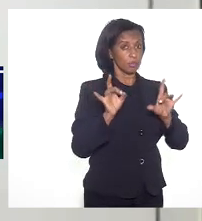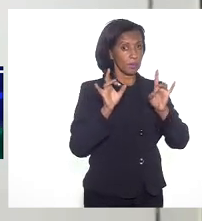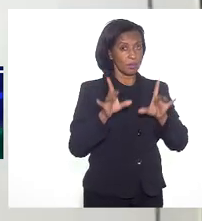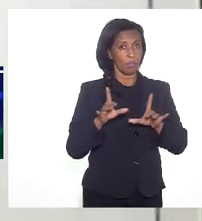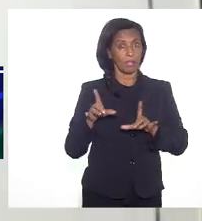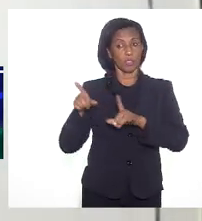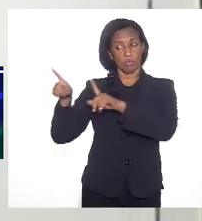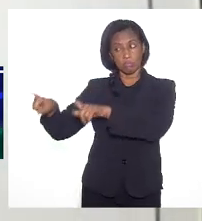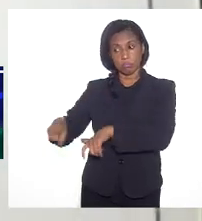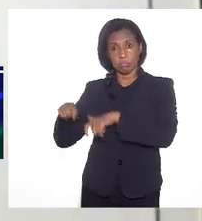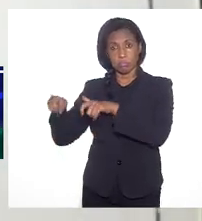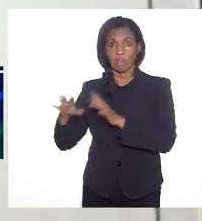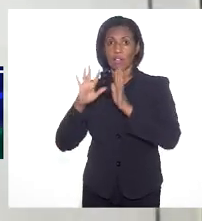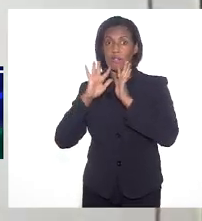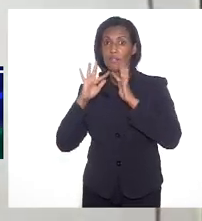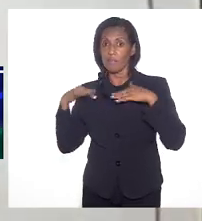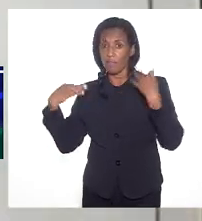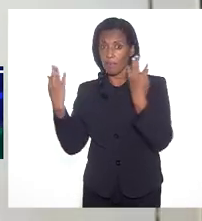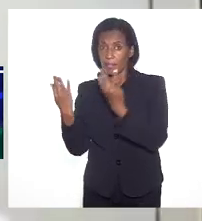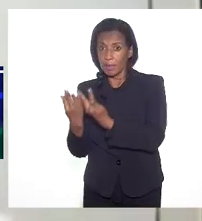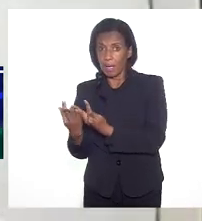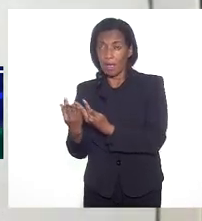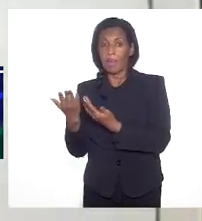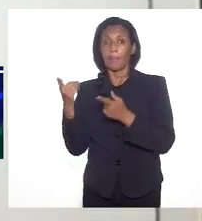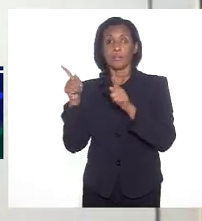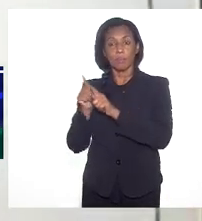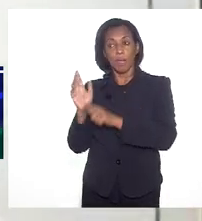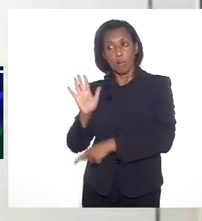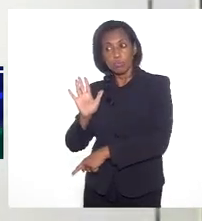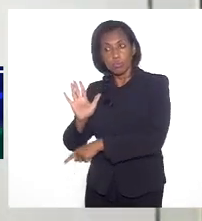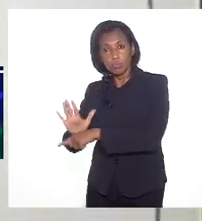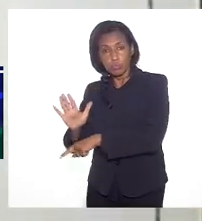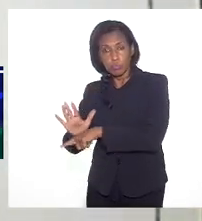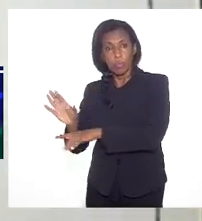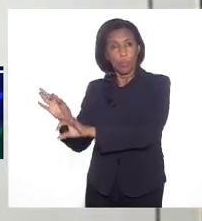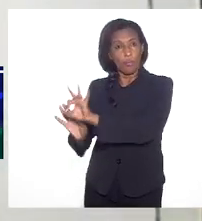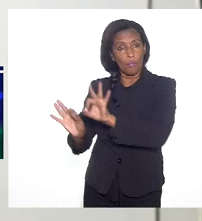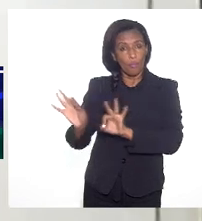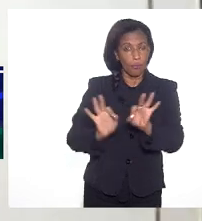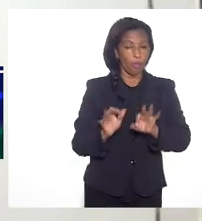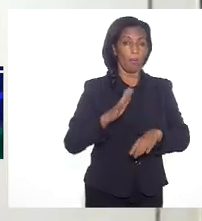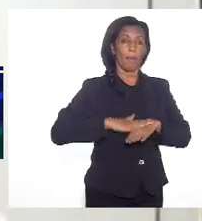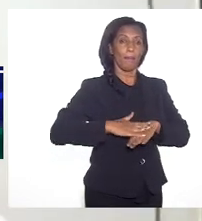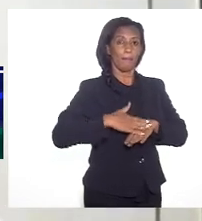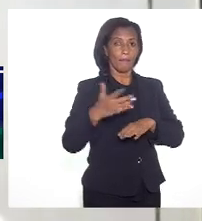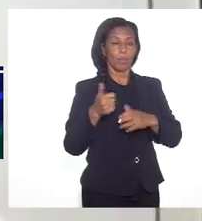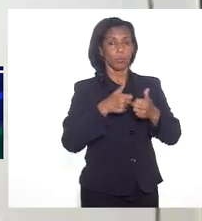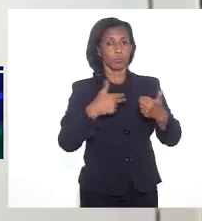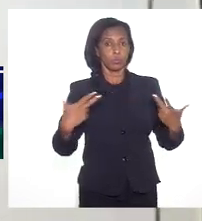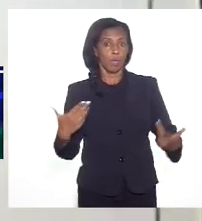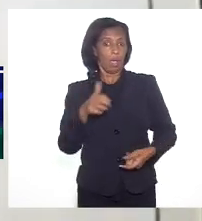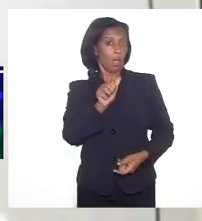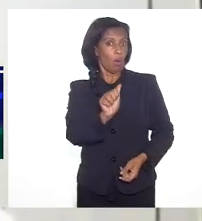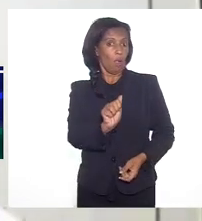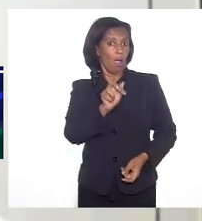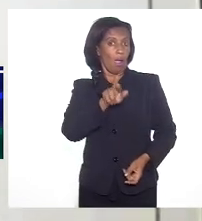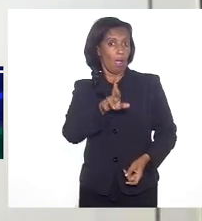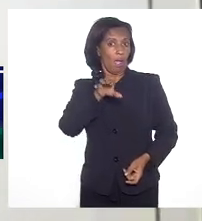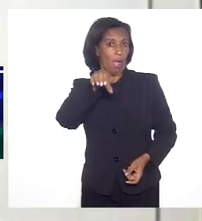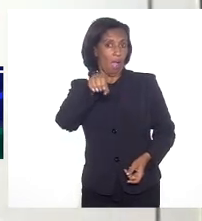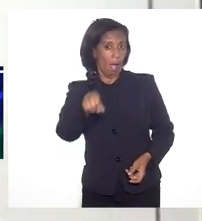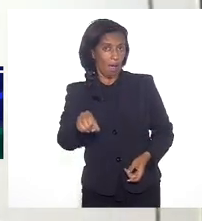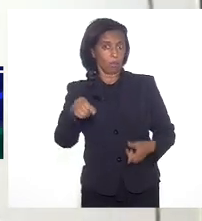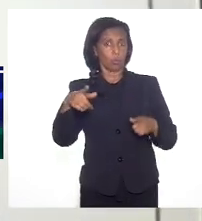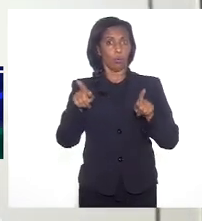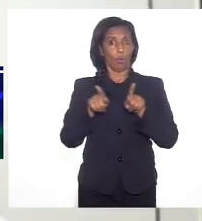agricultura familiar mas também atuando de forma mais abrangente em tudo aquilo que diz respeito ao agro no nosso estado o controle